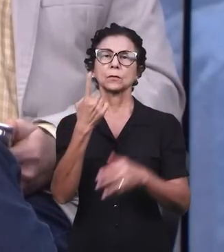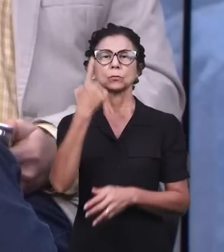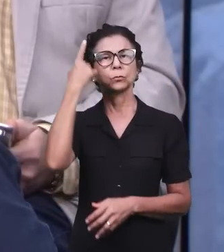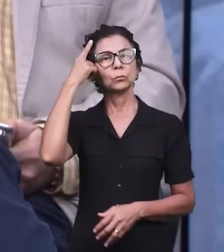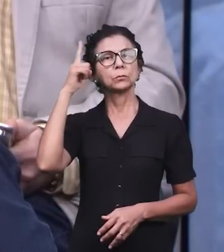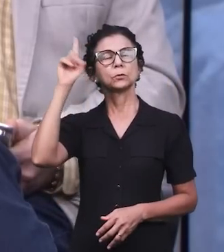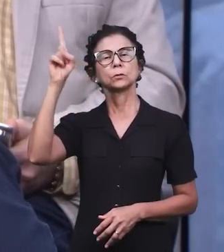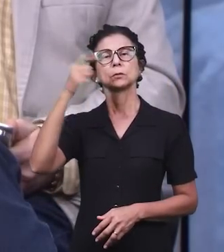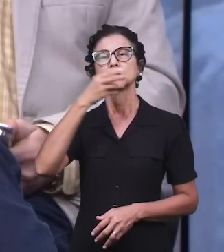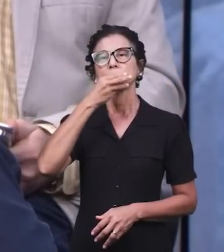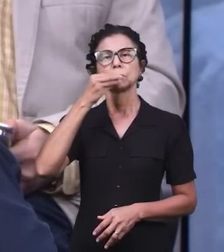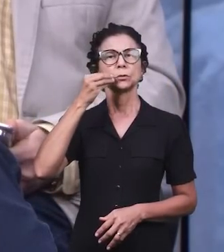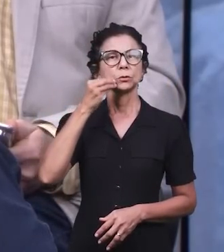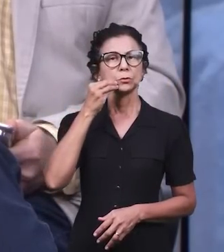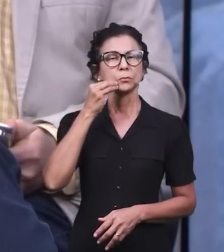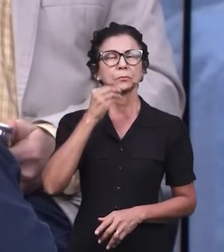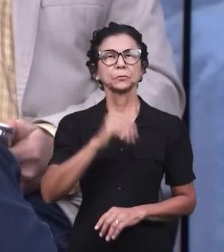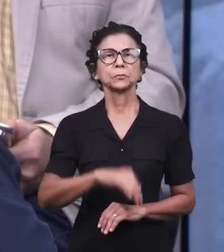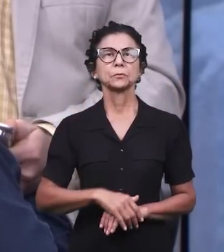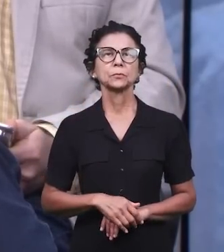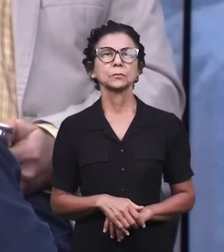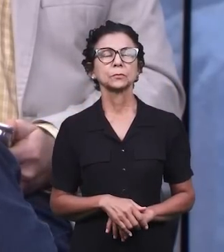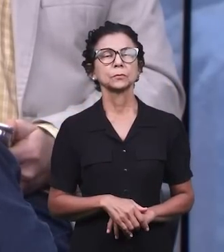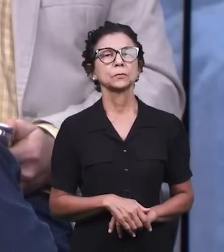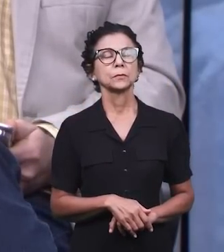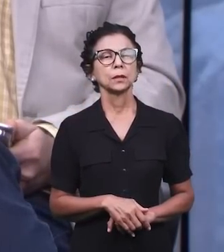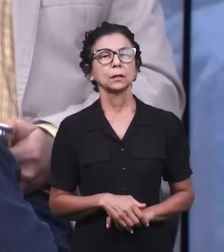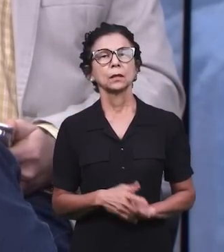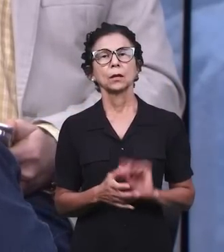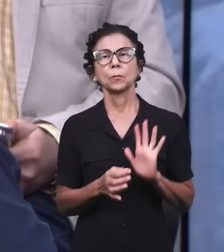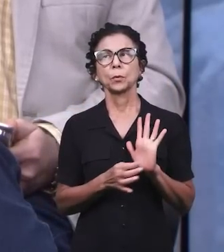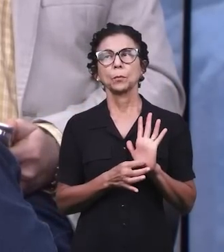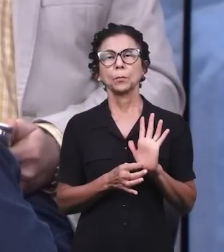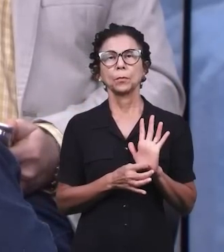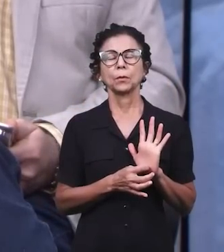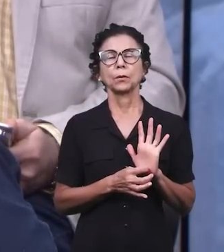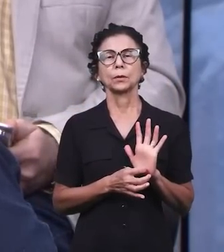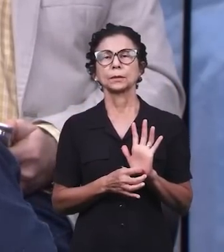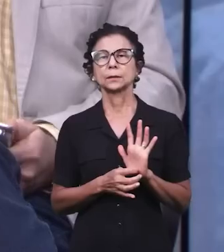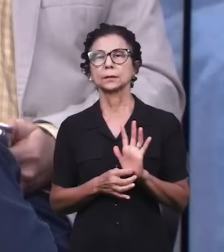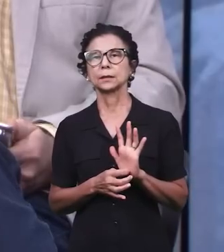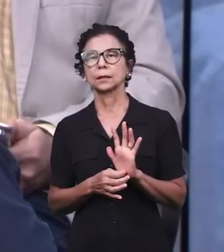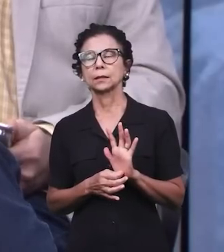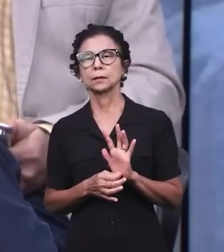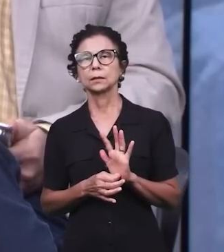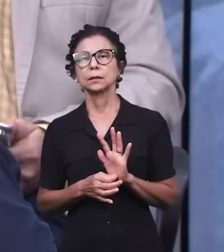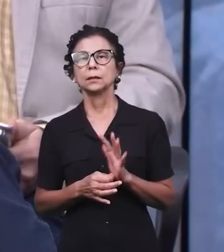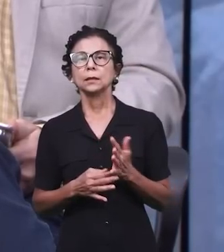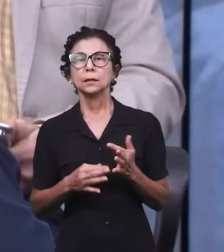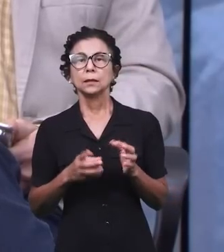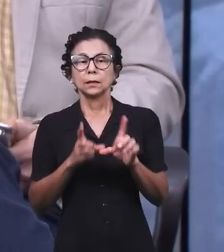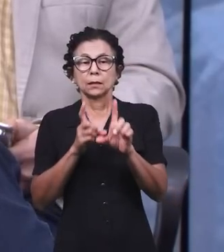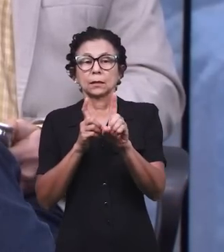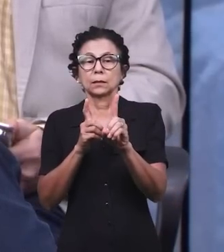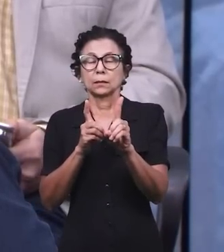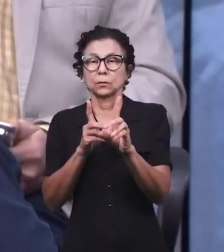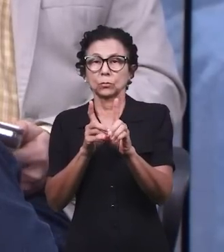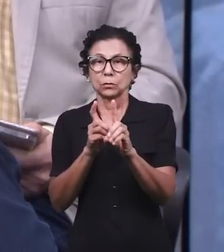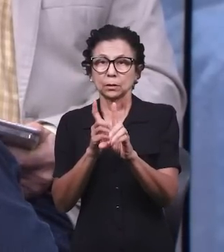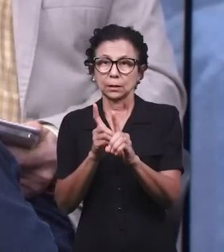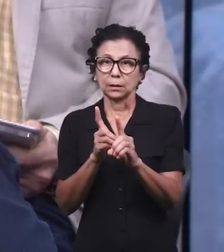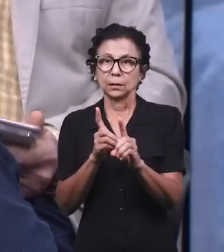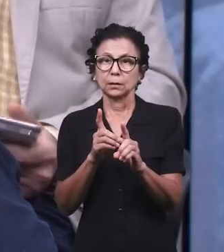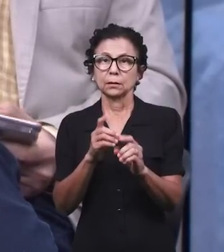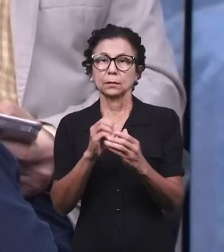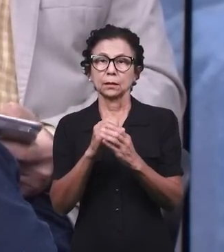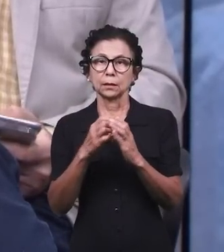jejum. Então o jejum é um propósito. A doutrina que tem essa característica de ser uma coisa permanente,